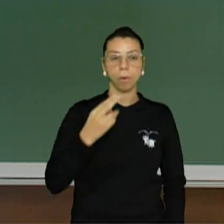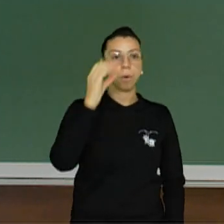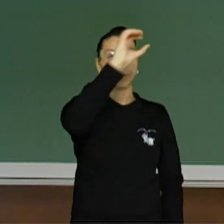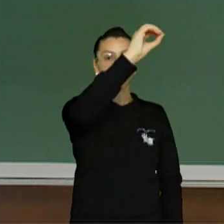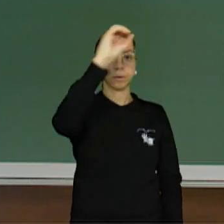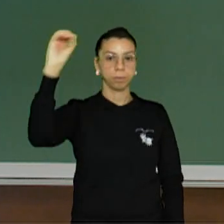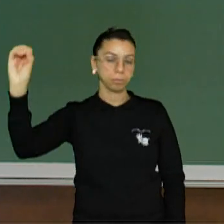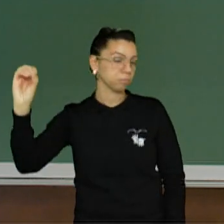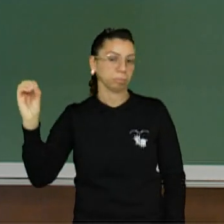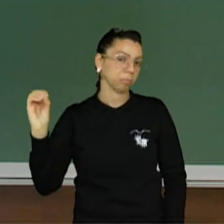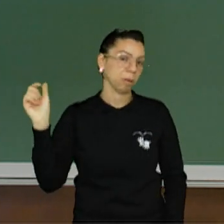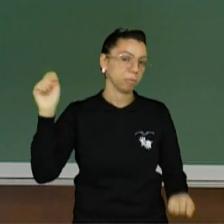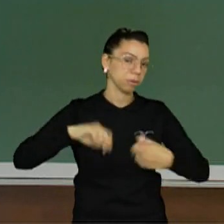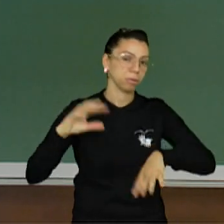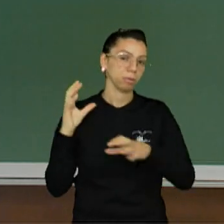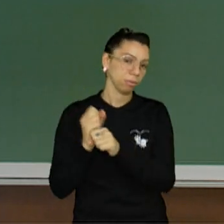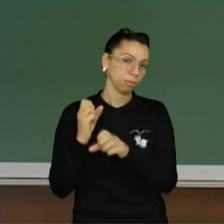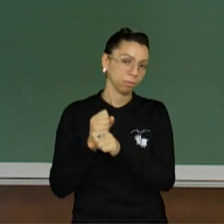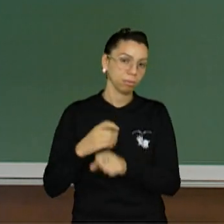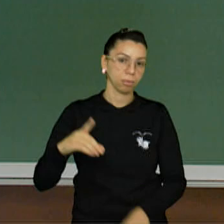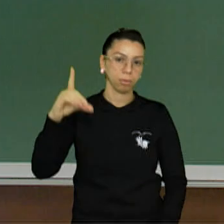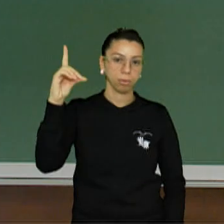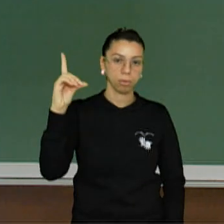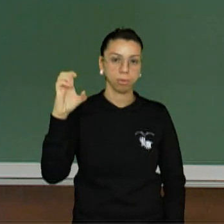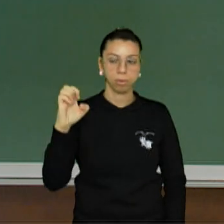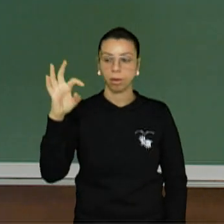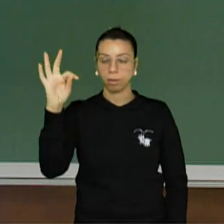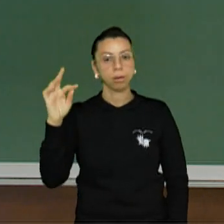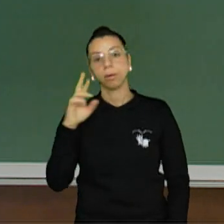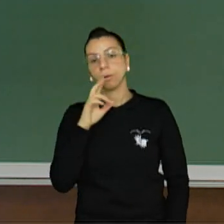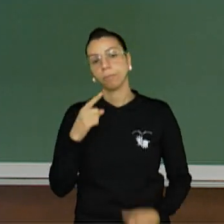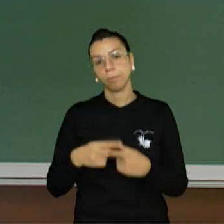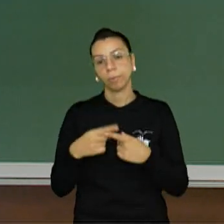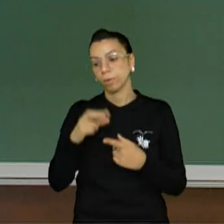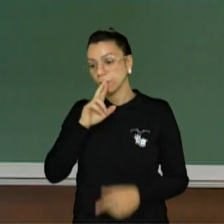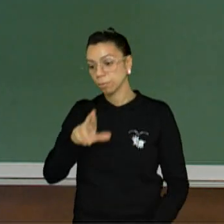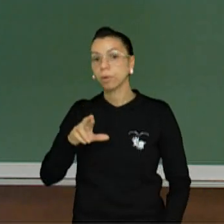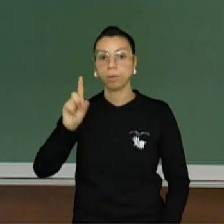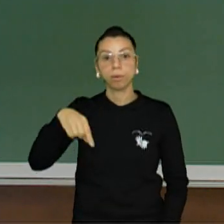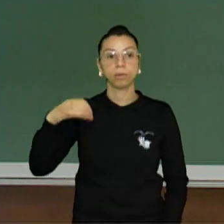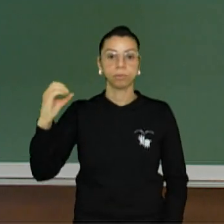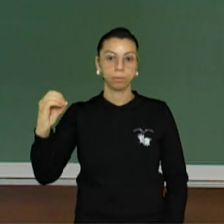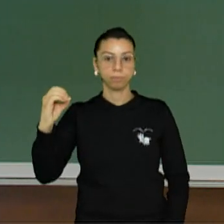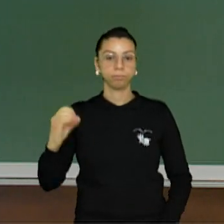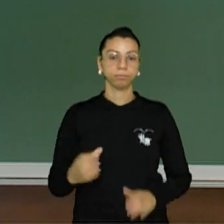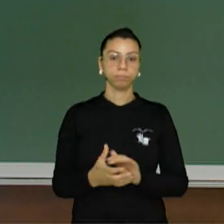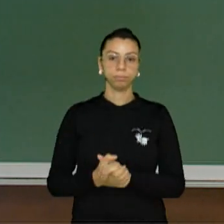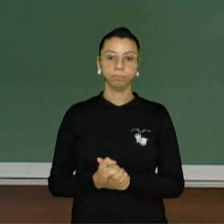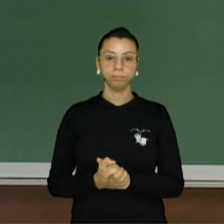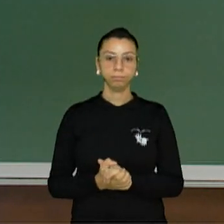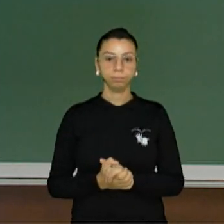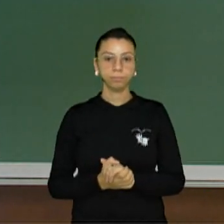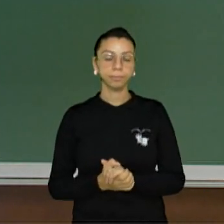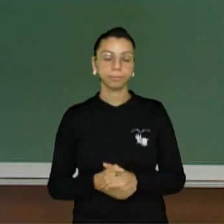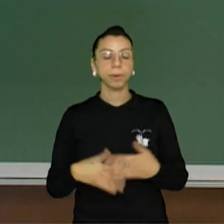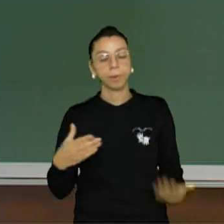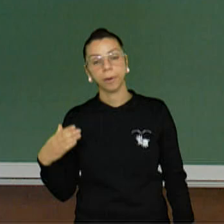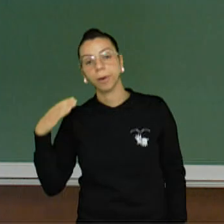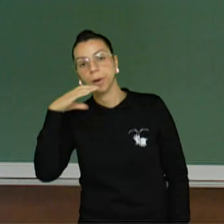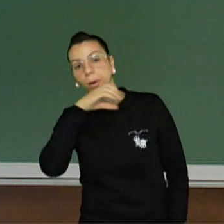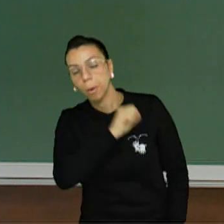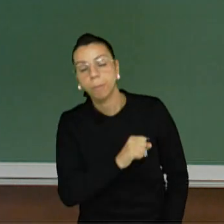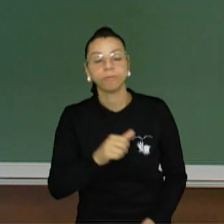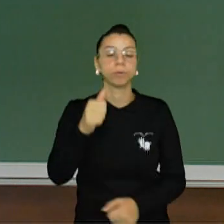zero, eu nem vou calcular o determinante, gente, porque é zero, tá? Deixa eu só voltar aqui. É claro que se o